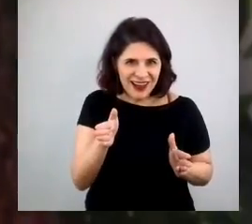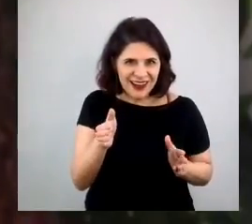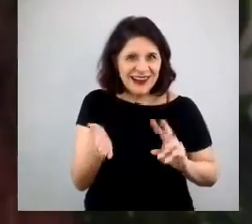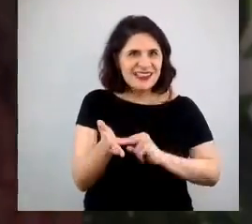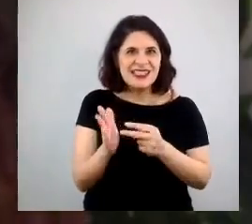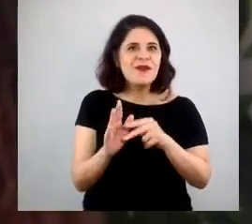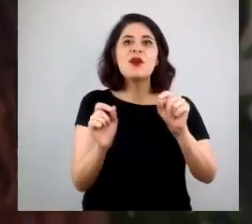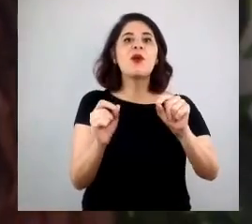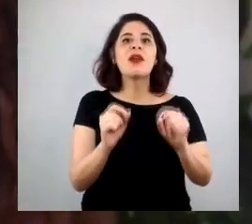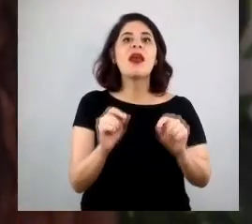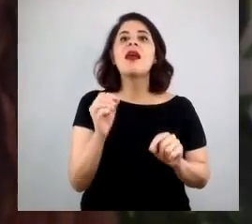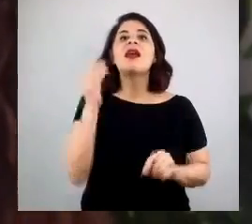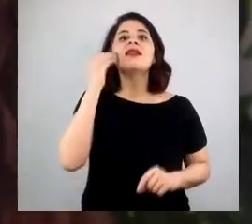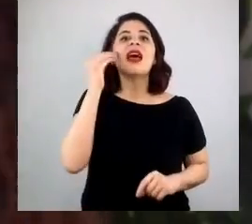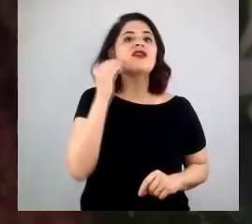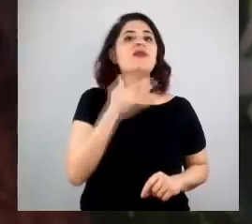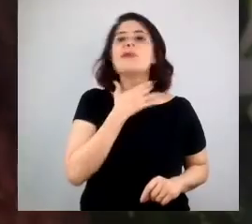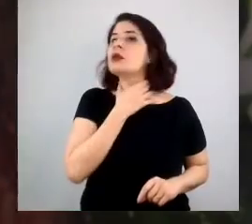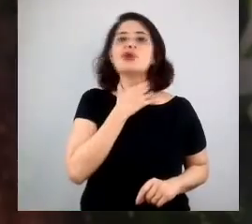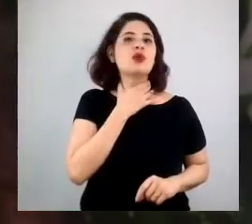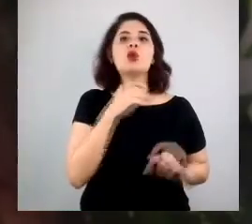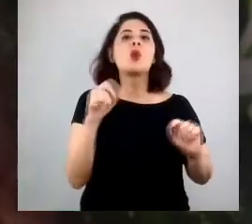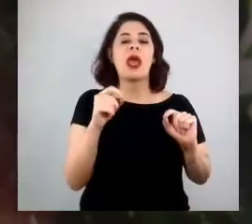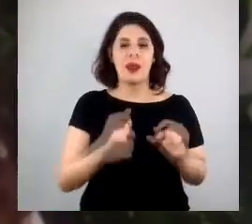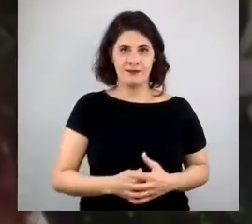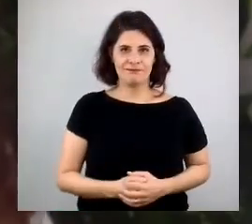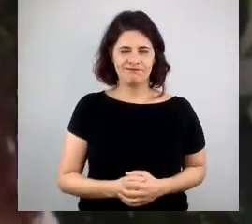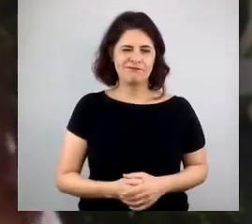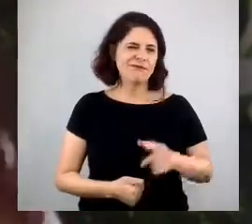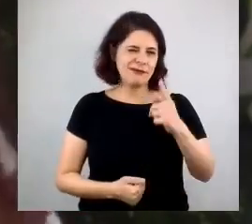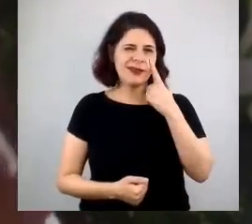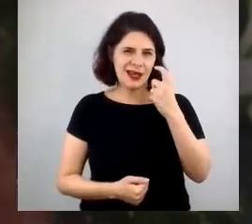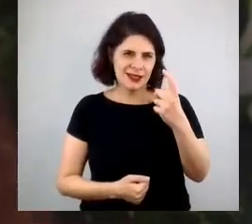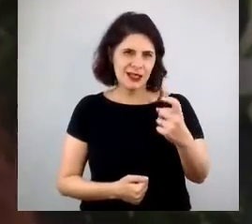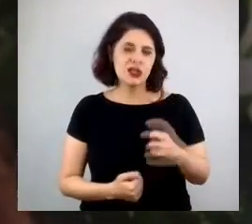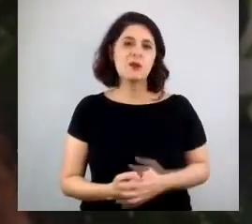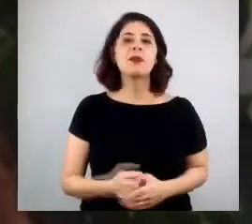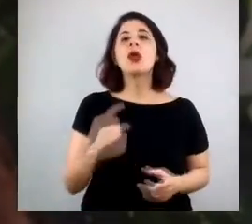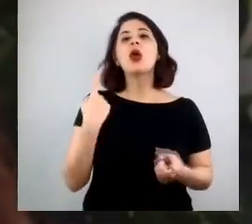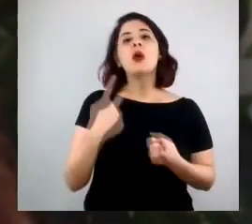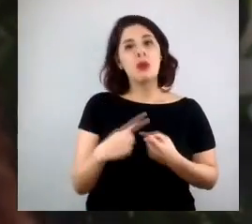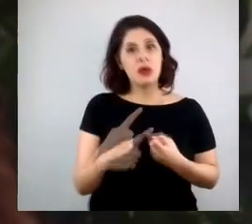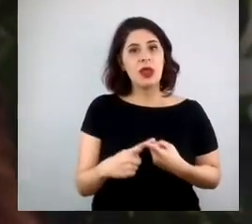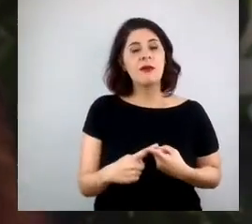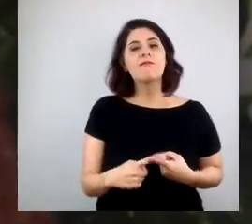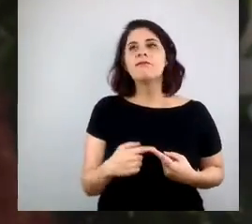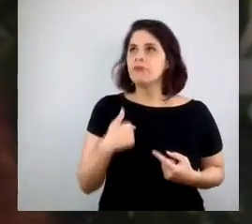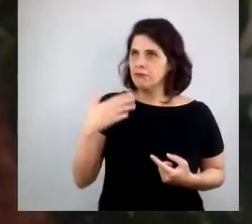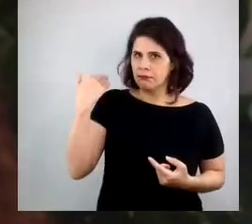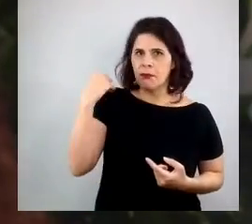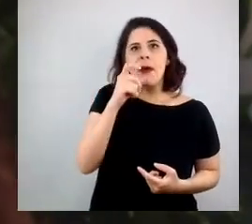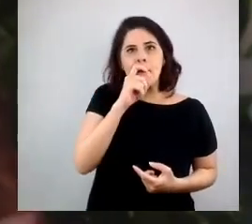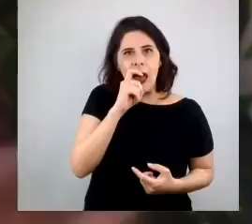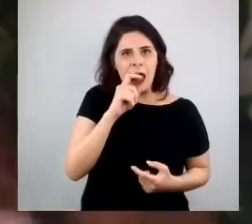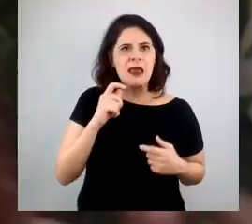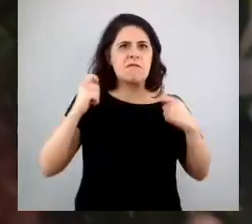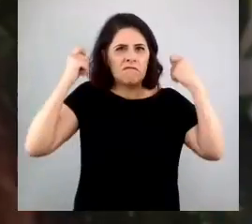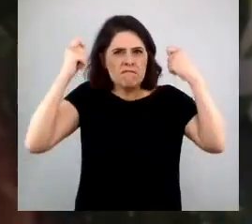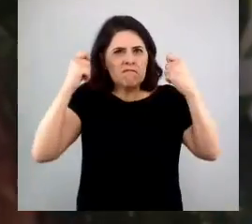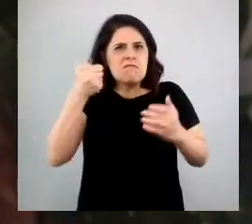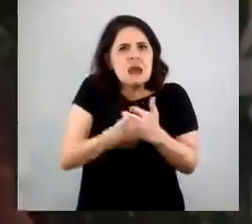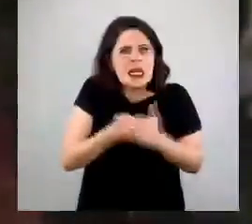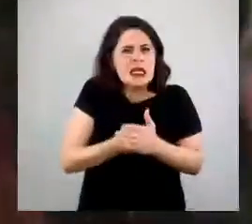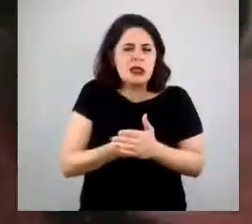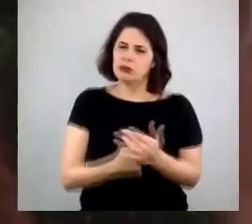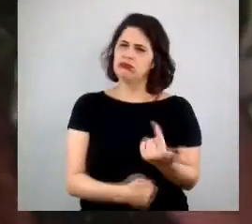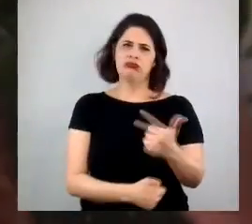do pescoço. Eu, por exemplo, eu não tive pais assim, que eram militantes, mas veio muito inconsciente